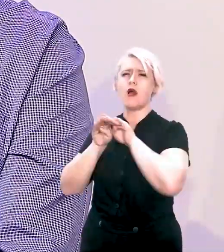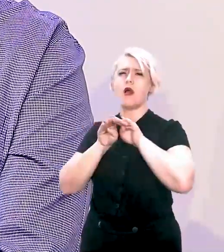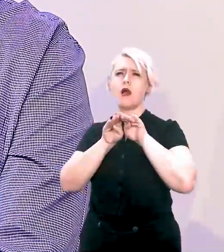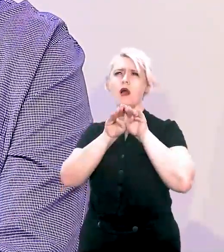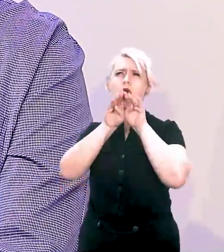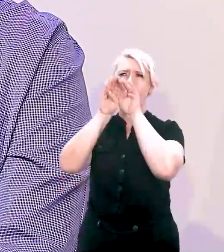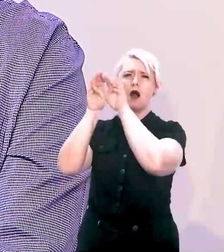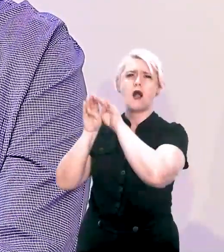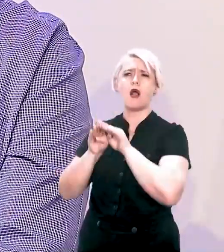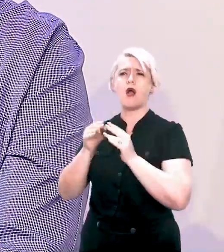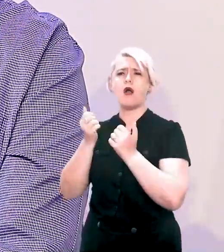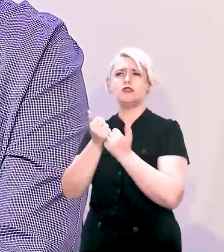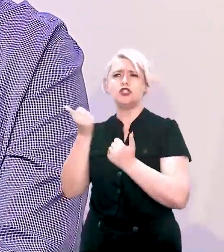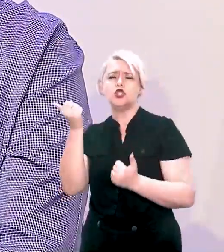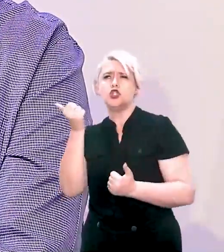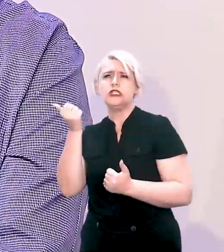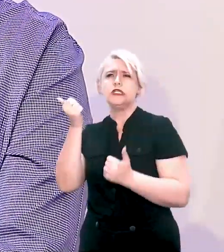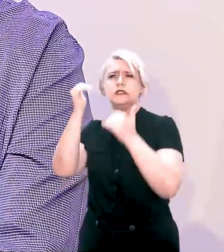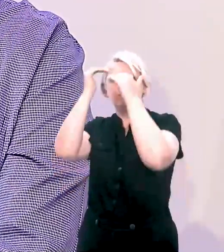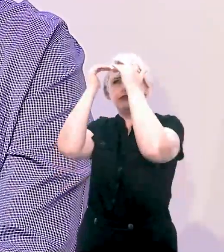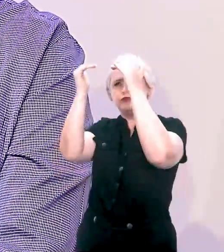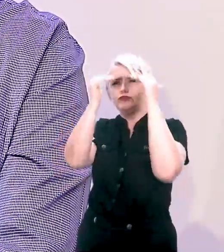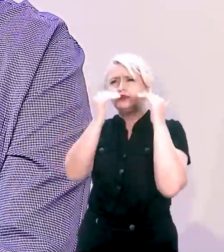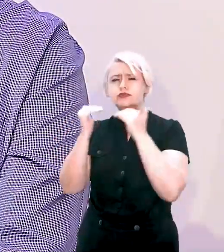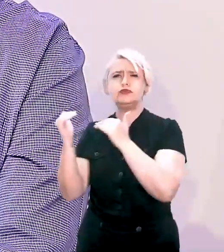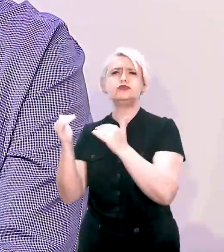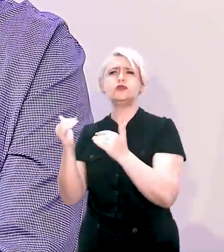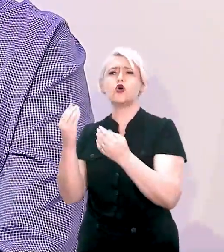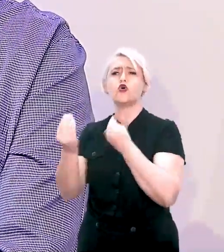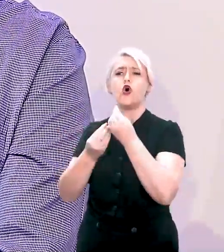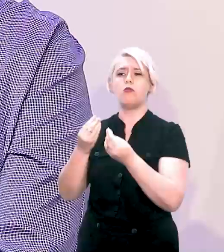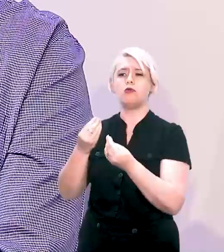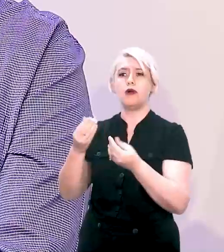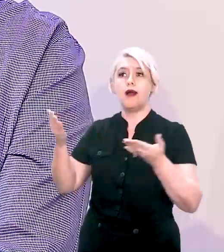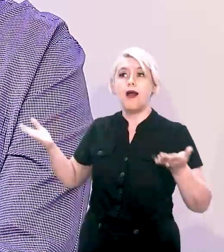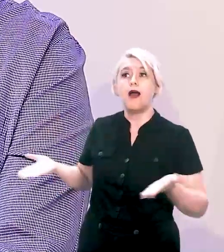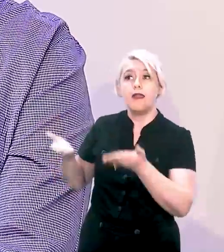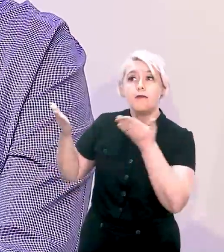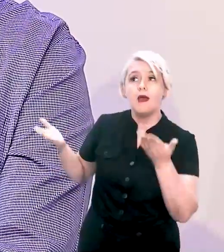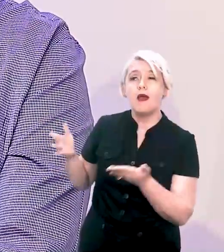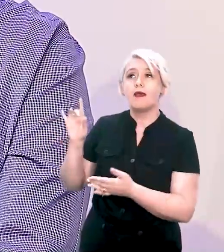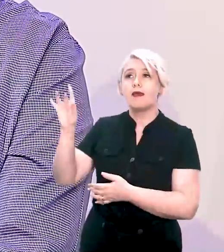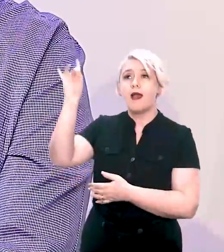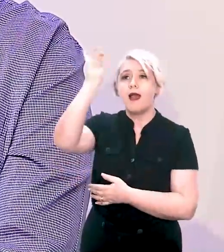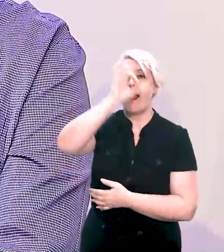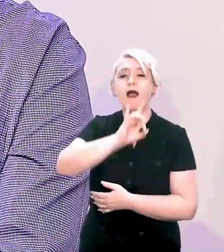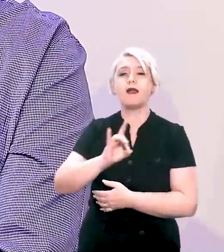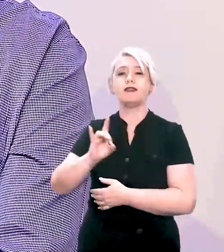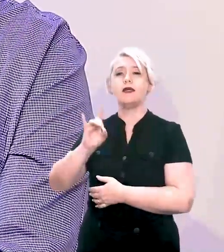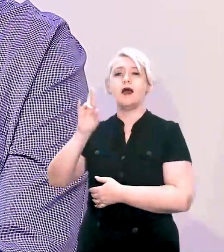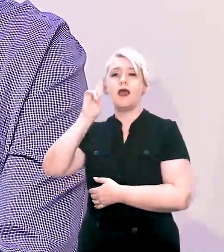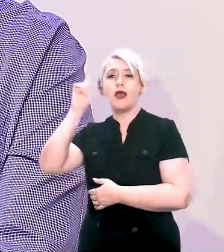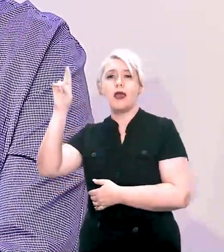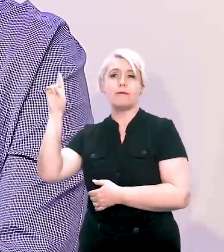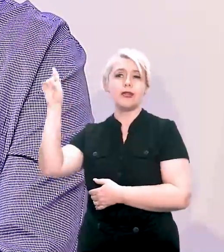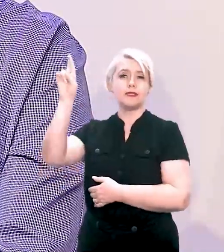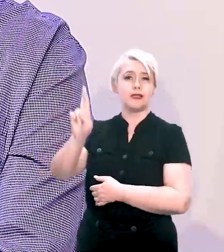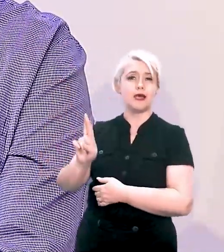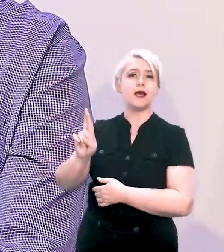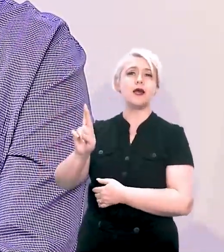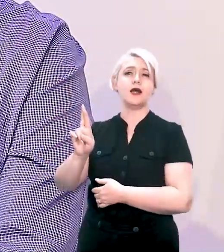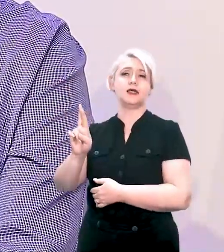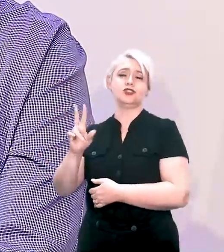nível de governança, e como fazer para ir assim, animando cada delegado,